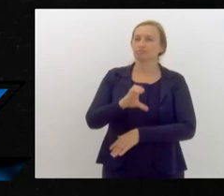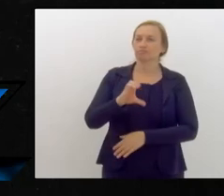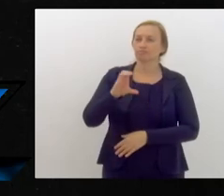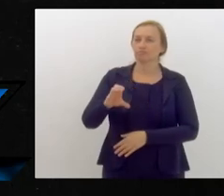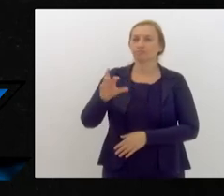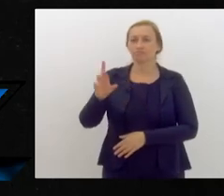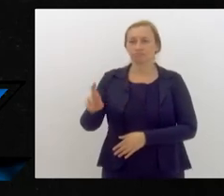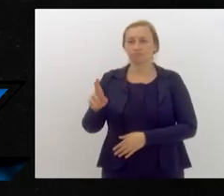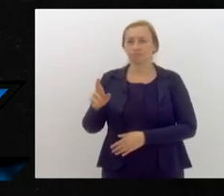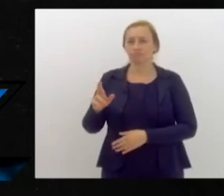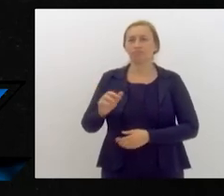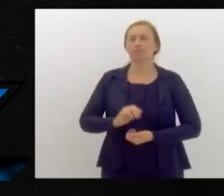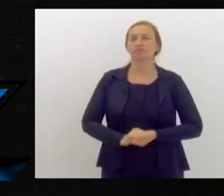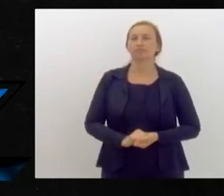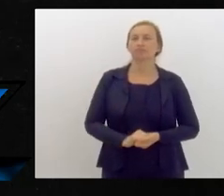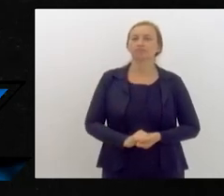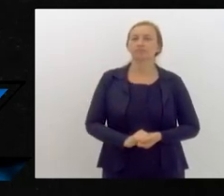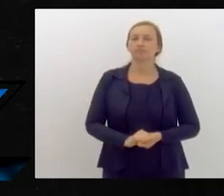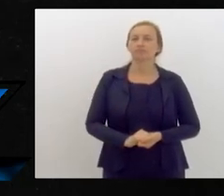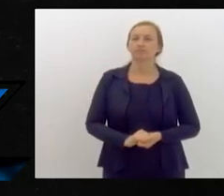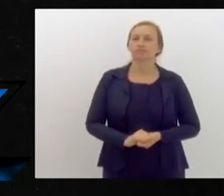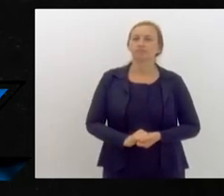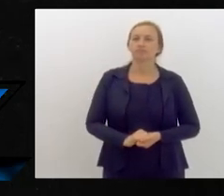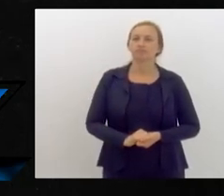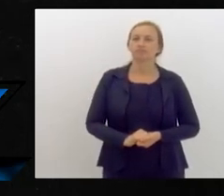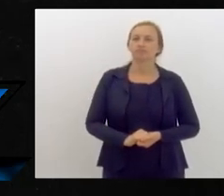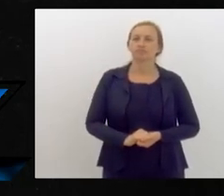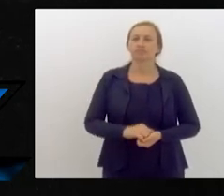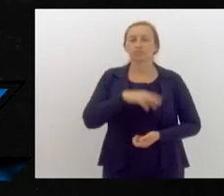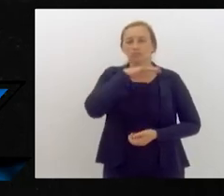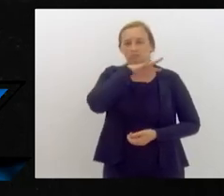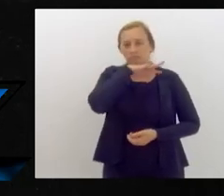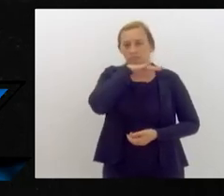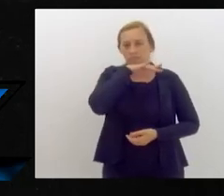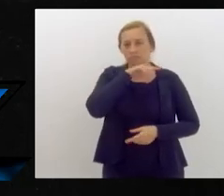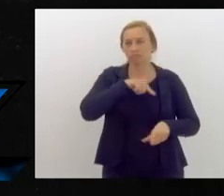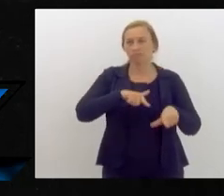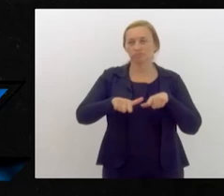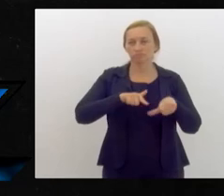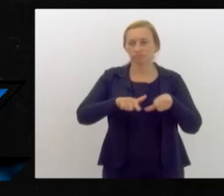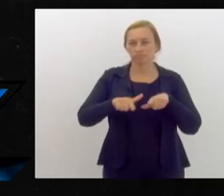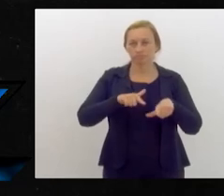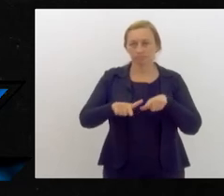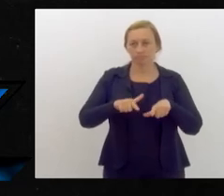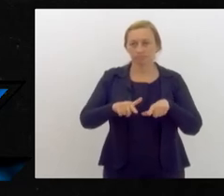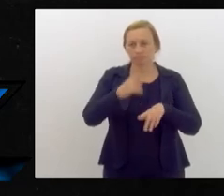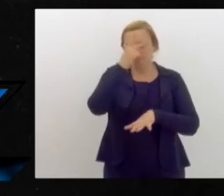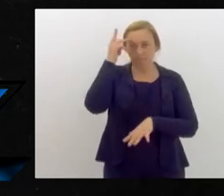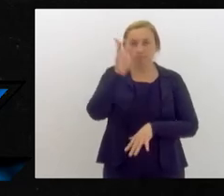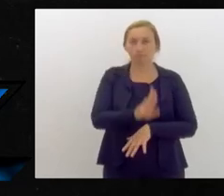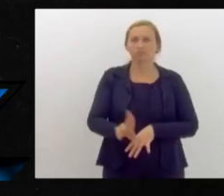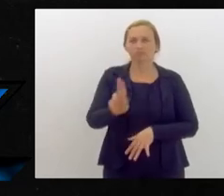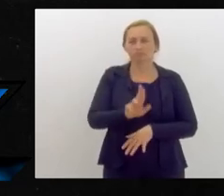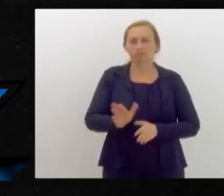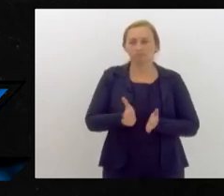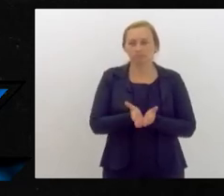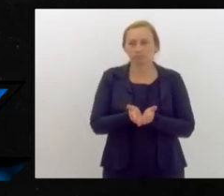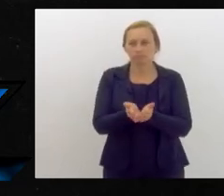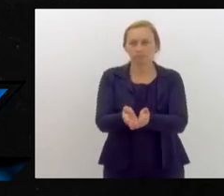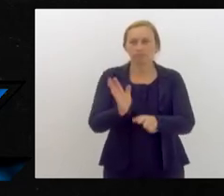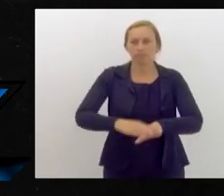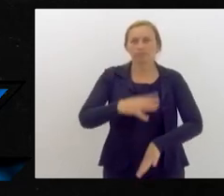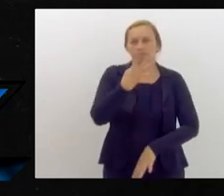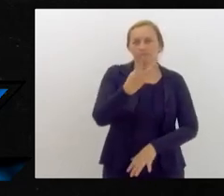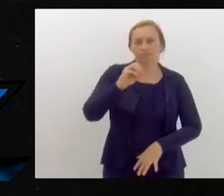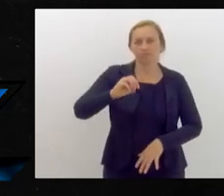que no nosso entendimento prestam péssimo serviço aos usuários mais de 40